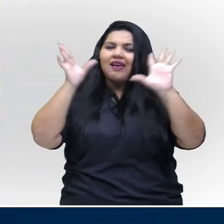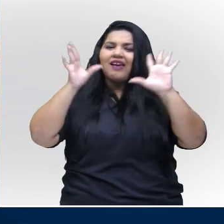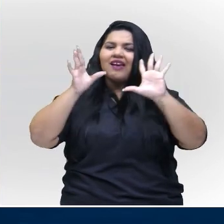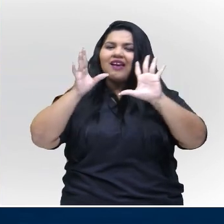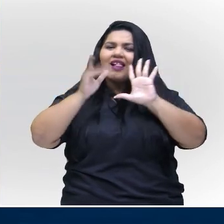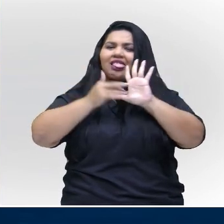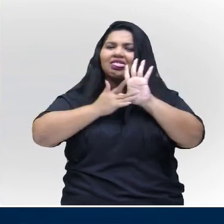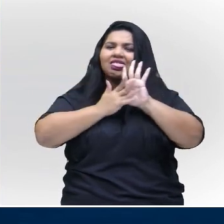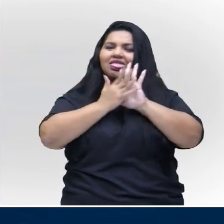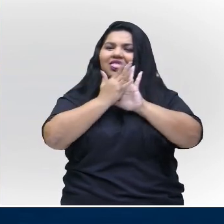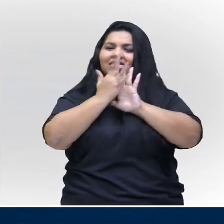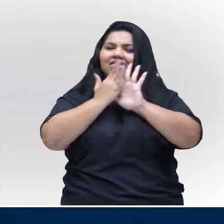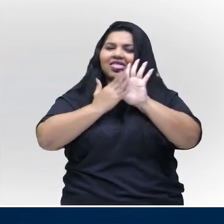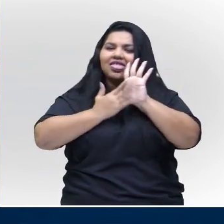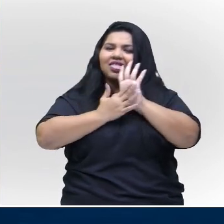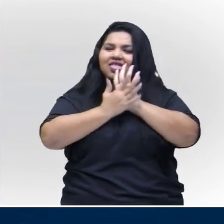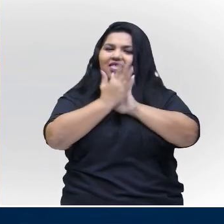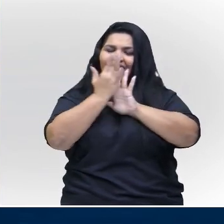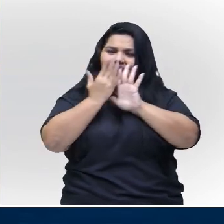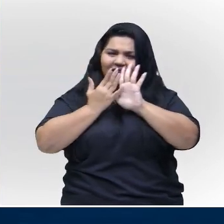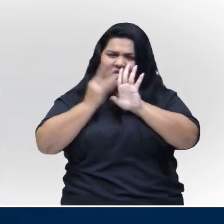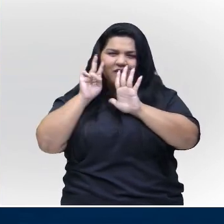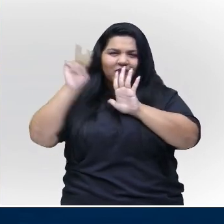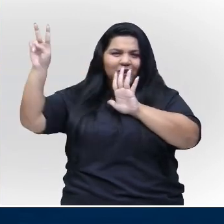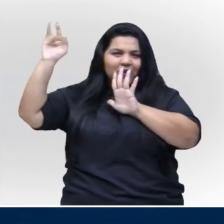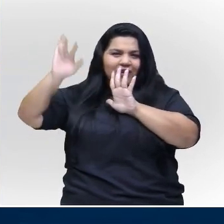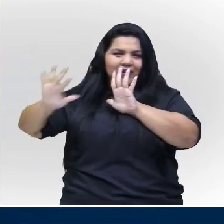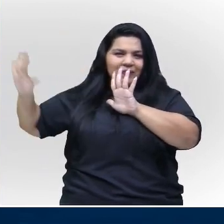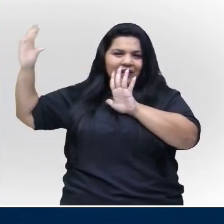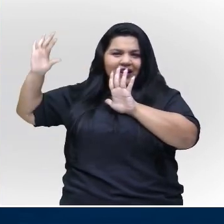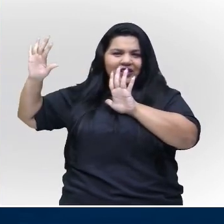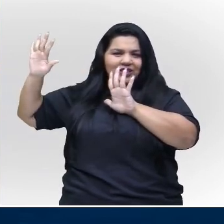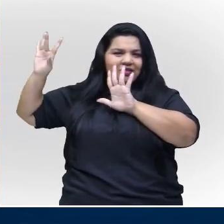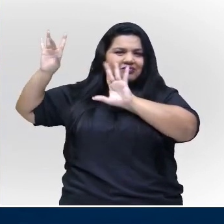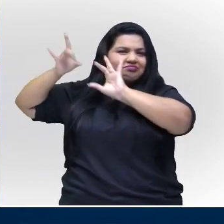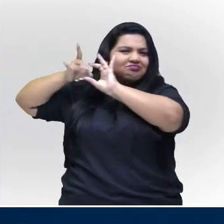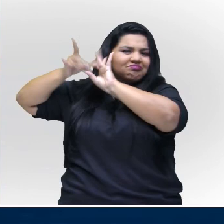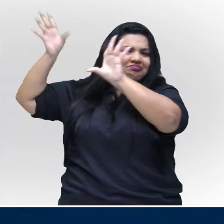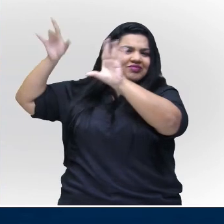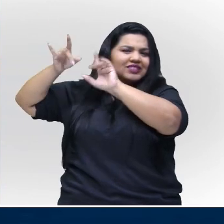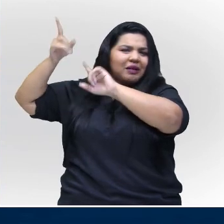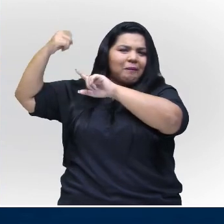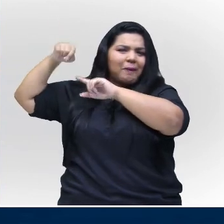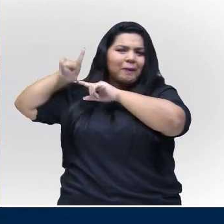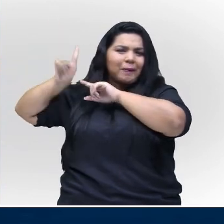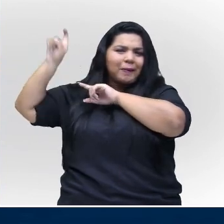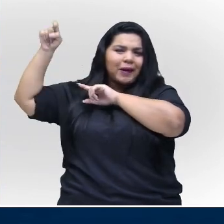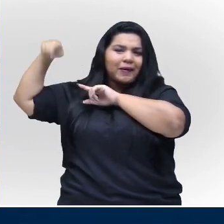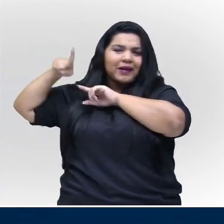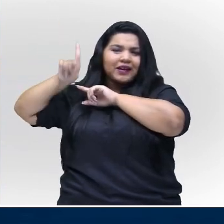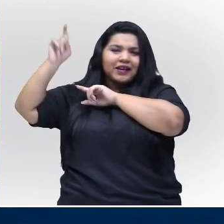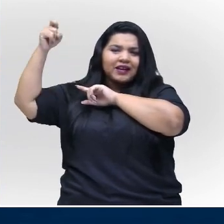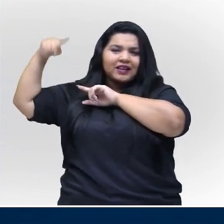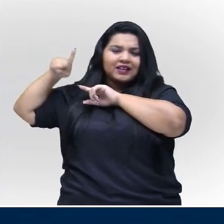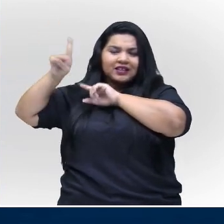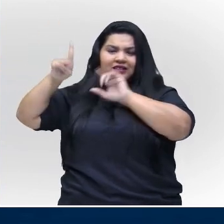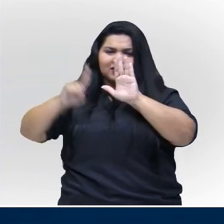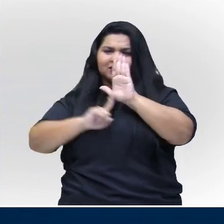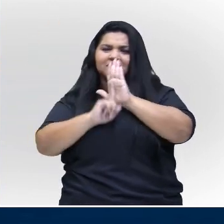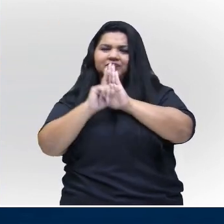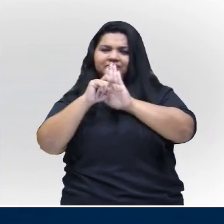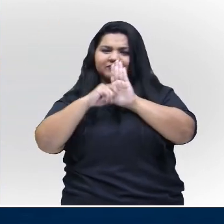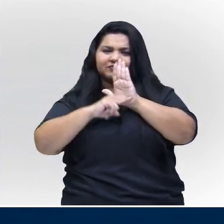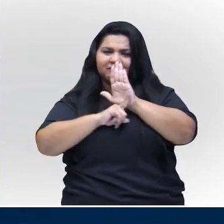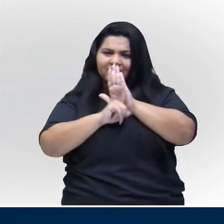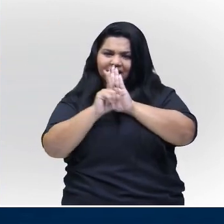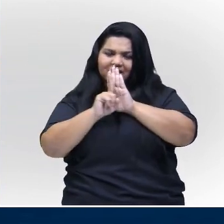todo espalhado no interior do citoplasma. Tá vendo esse emaranhado aí de fios? Ó? Ele é então o